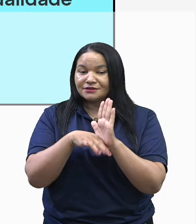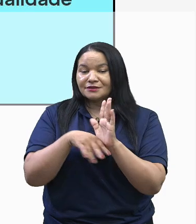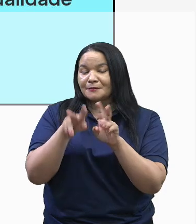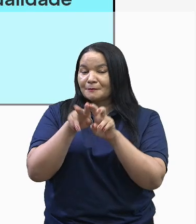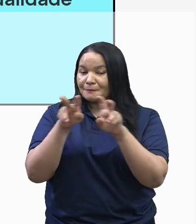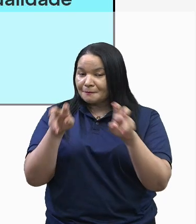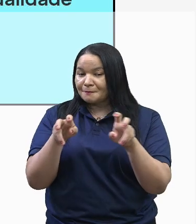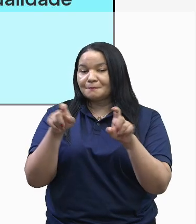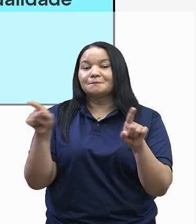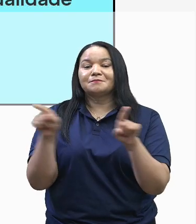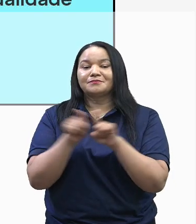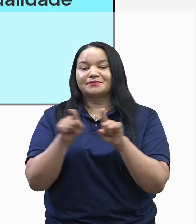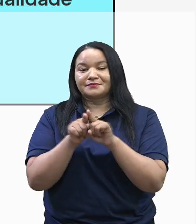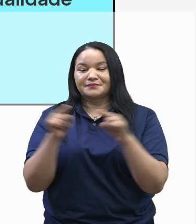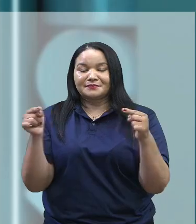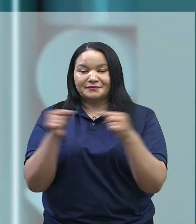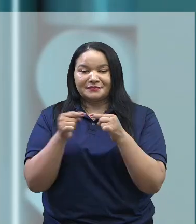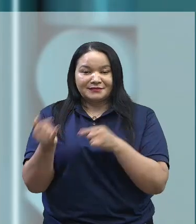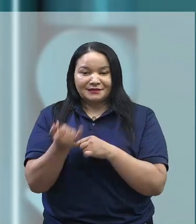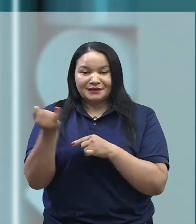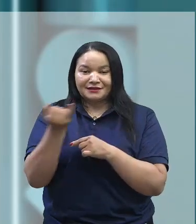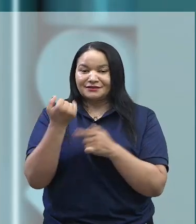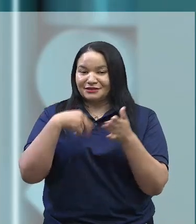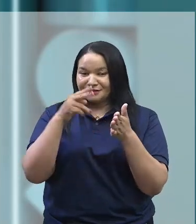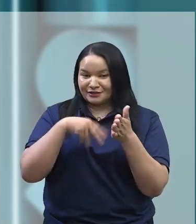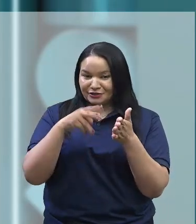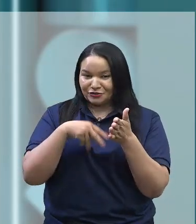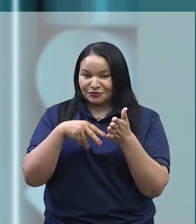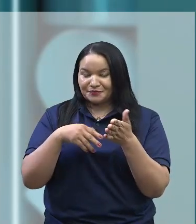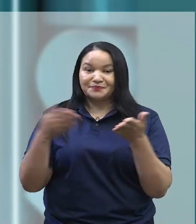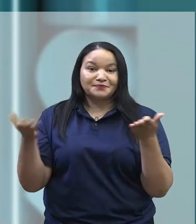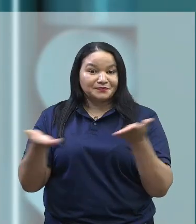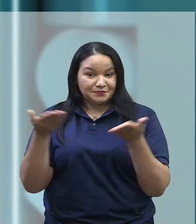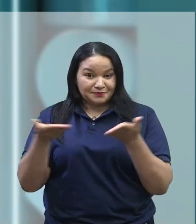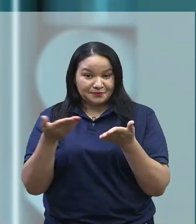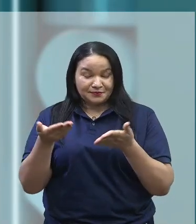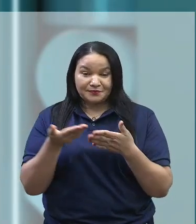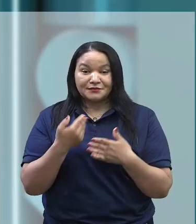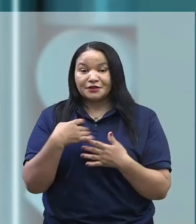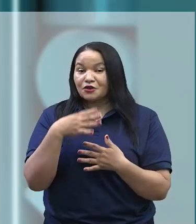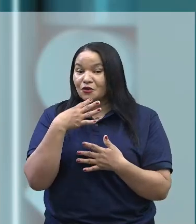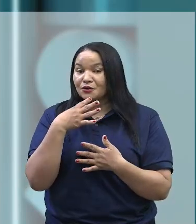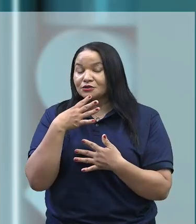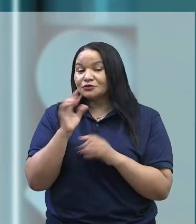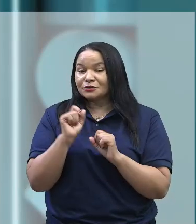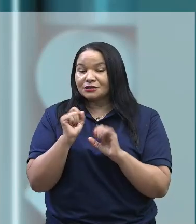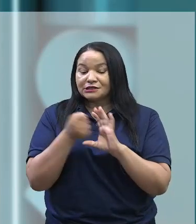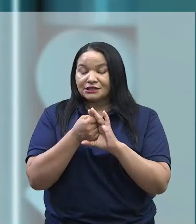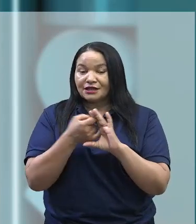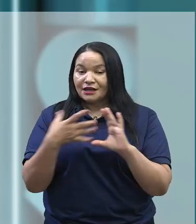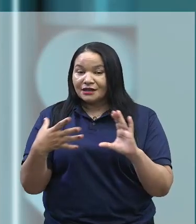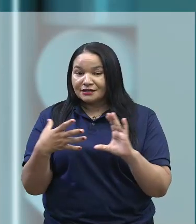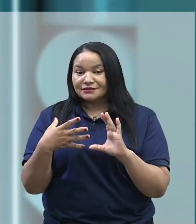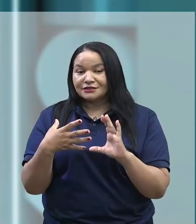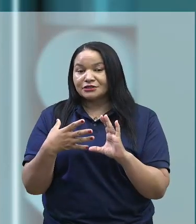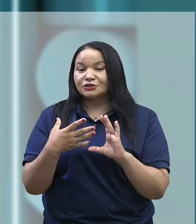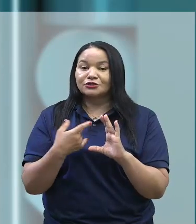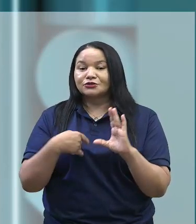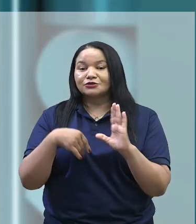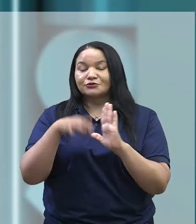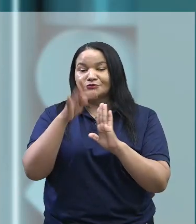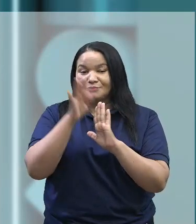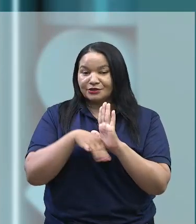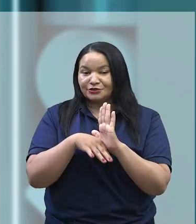temática, a importância da leitura. Vamos agora conhecer as características do